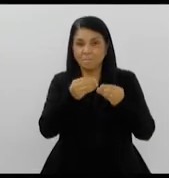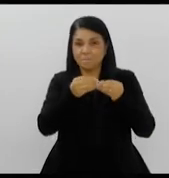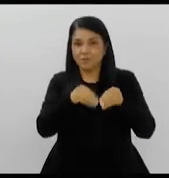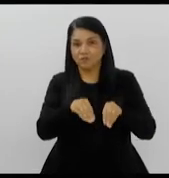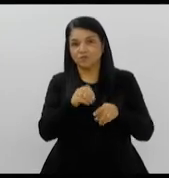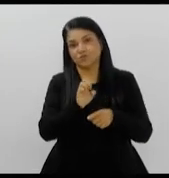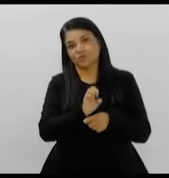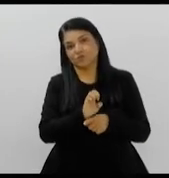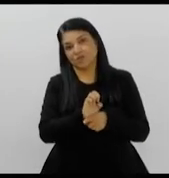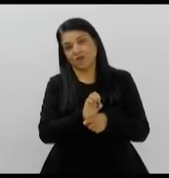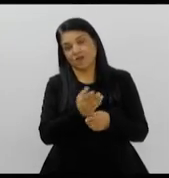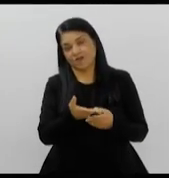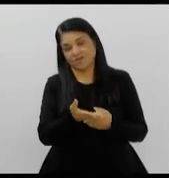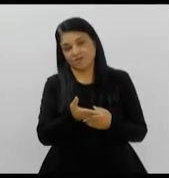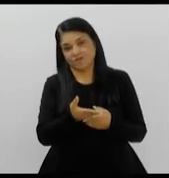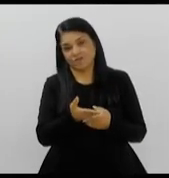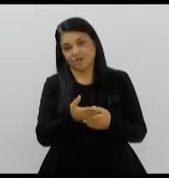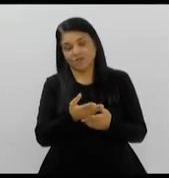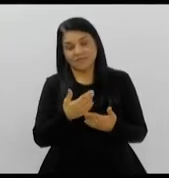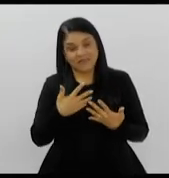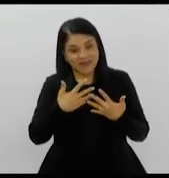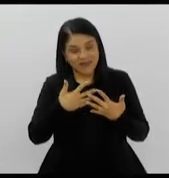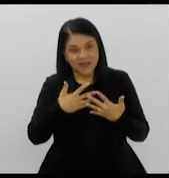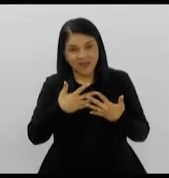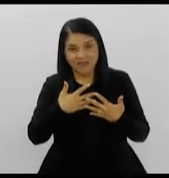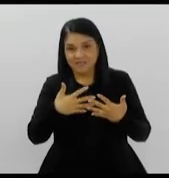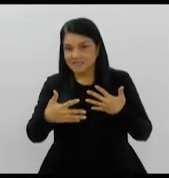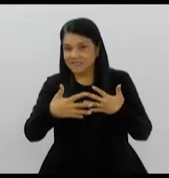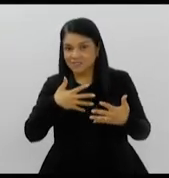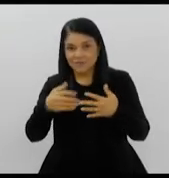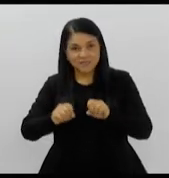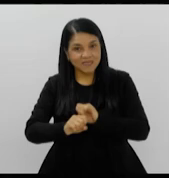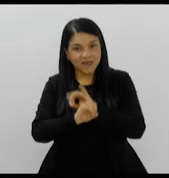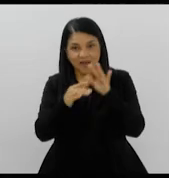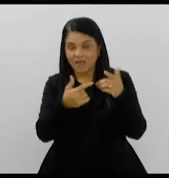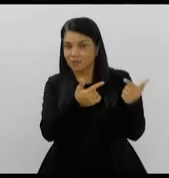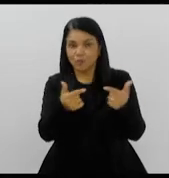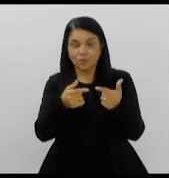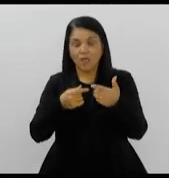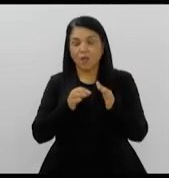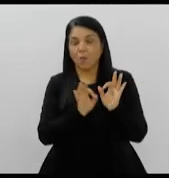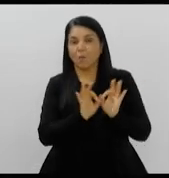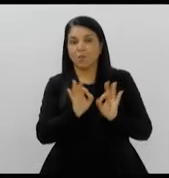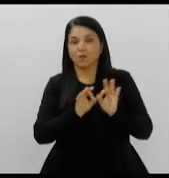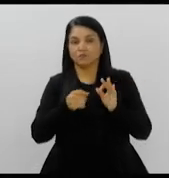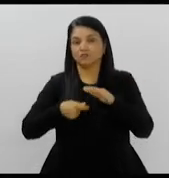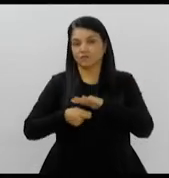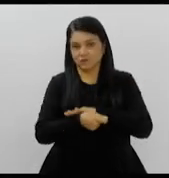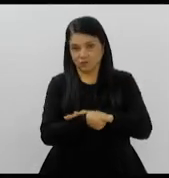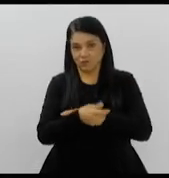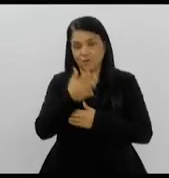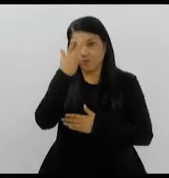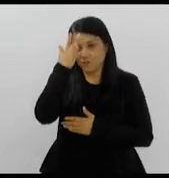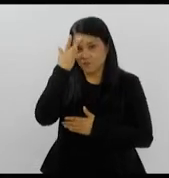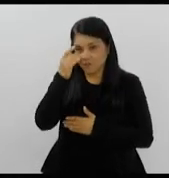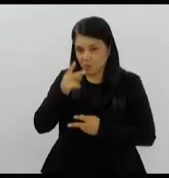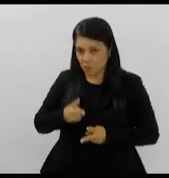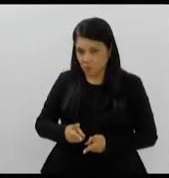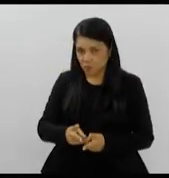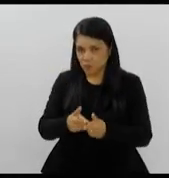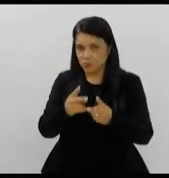também sem ter claramente qual será esse novo plano de investimento. Mas amanhã eu continuo